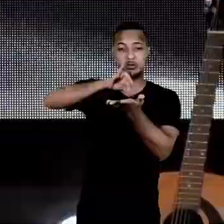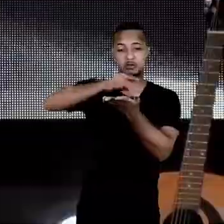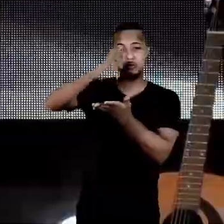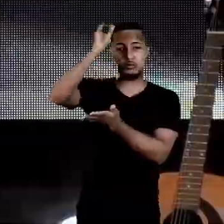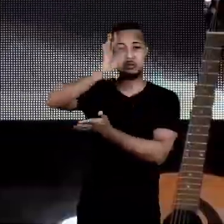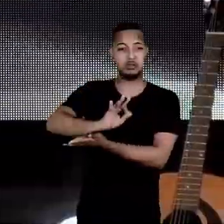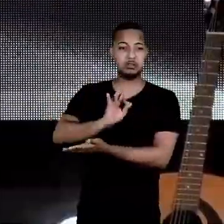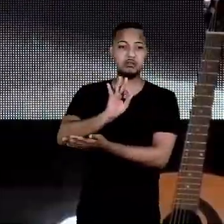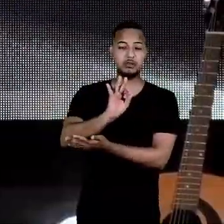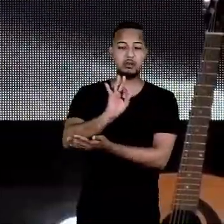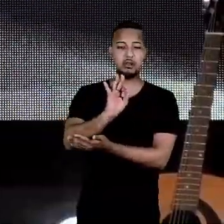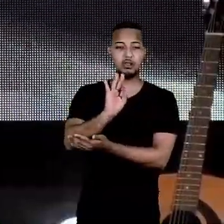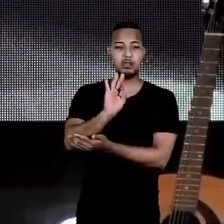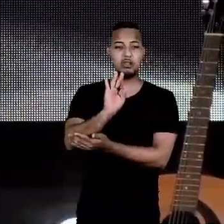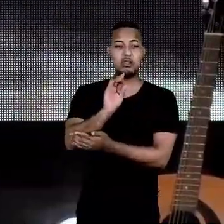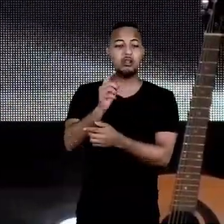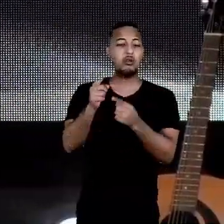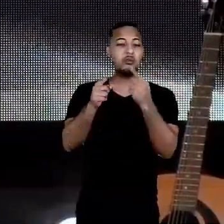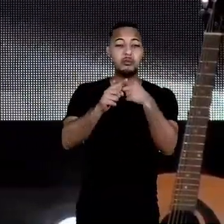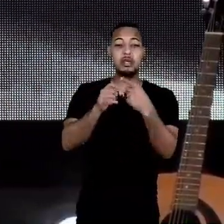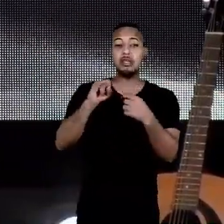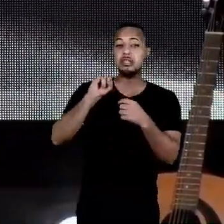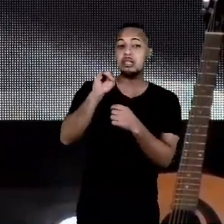ele poderia ter o mesmo fim que Caim teve.